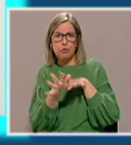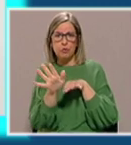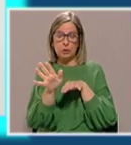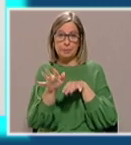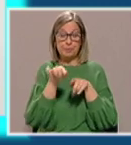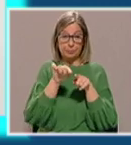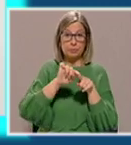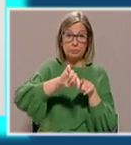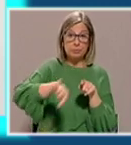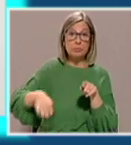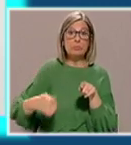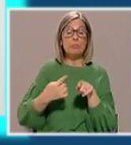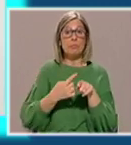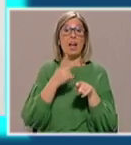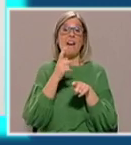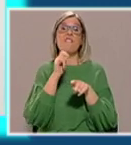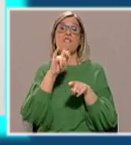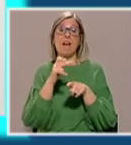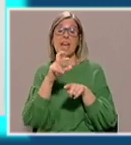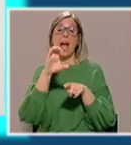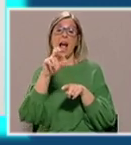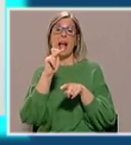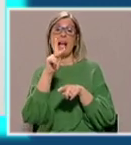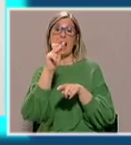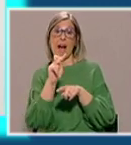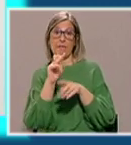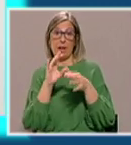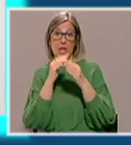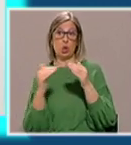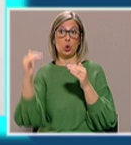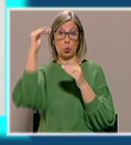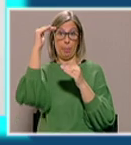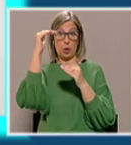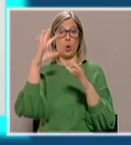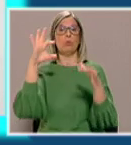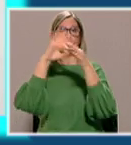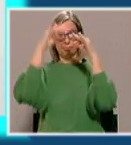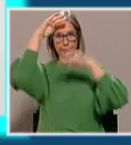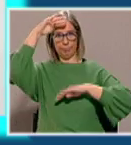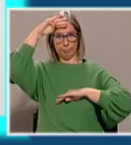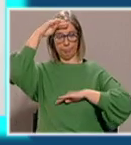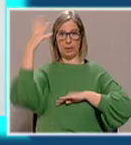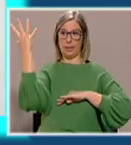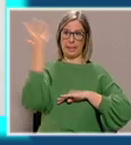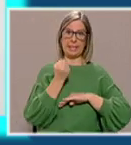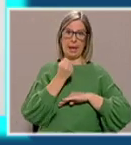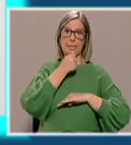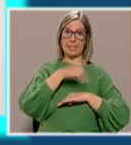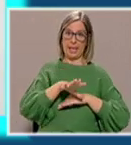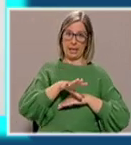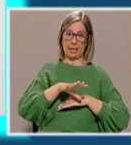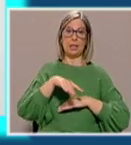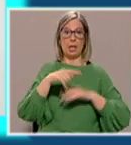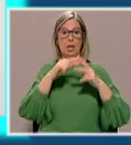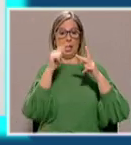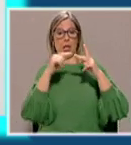A veia cava superior recolhe o sangue venoso da cabeça e dos membros superiores, e a veia cava inferior